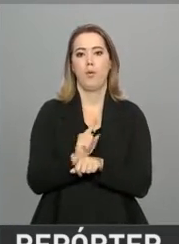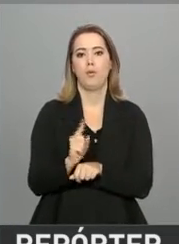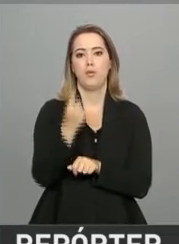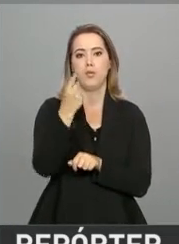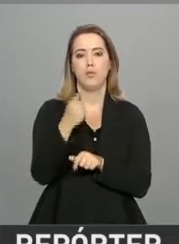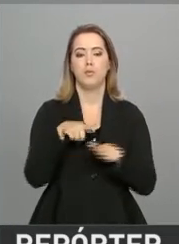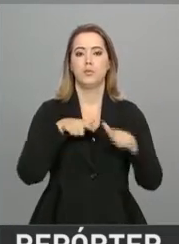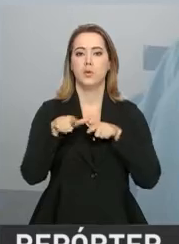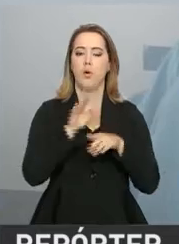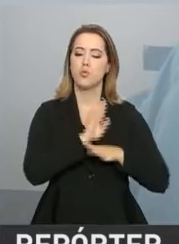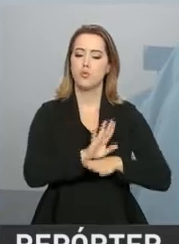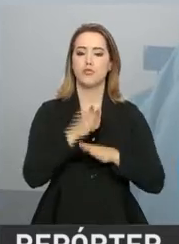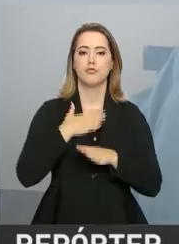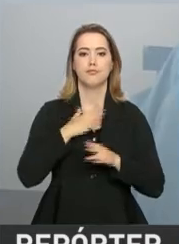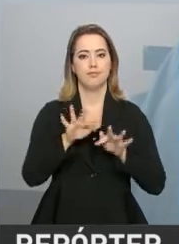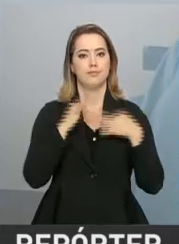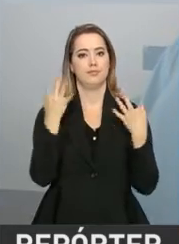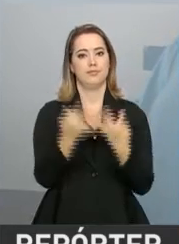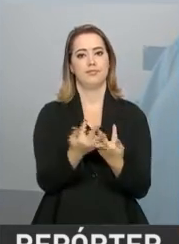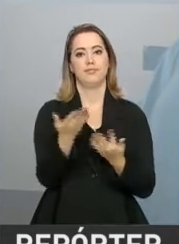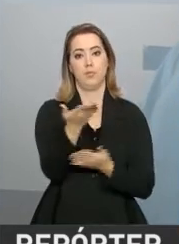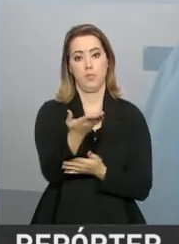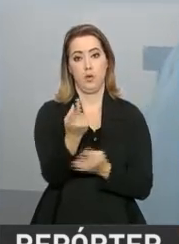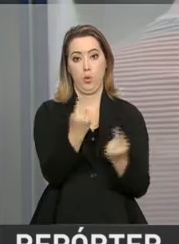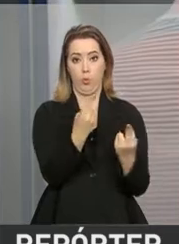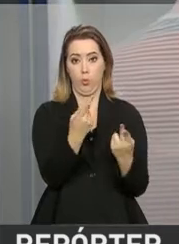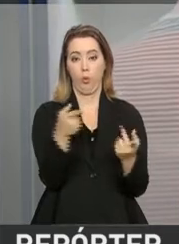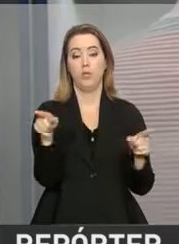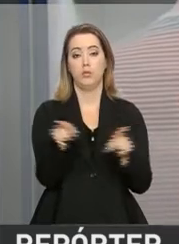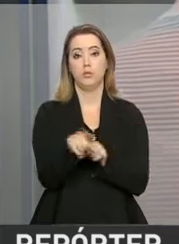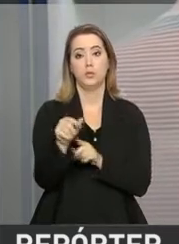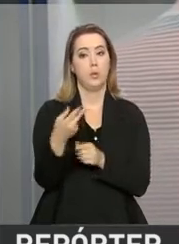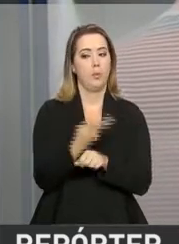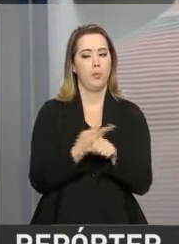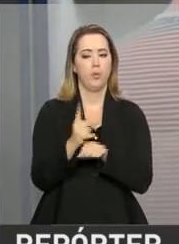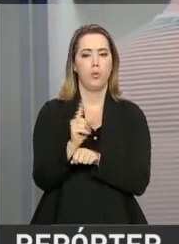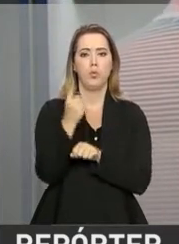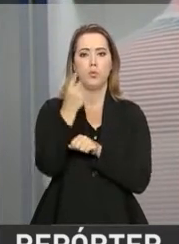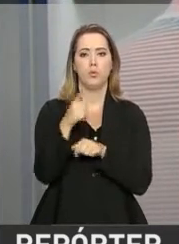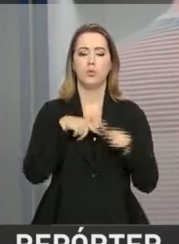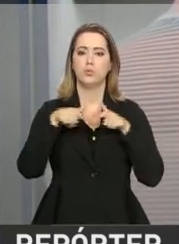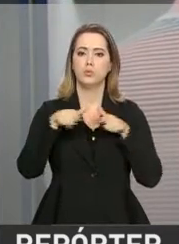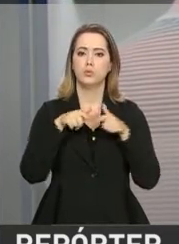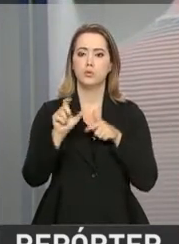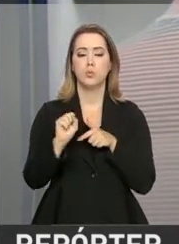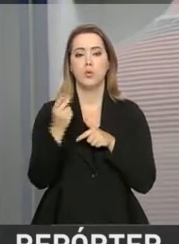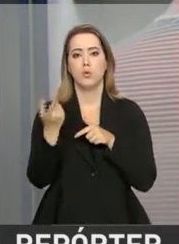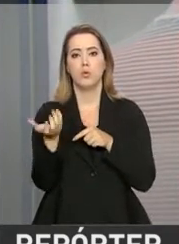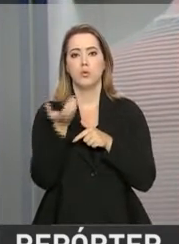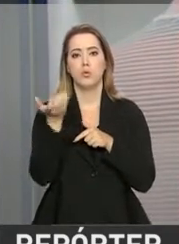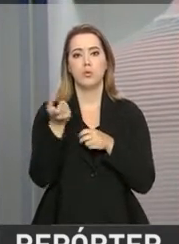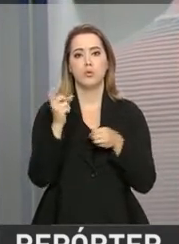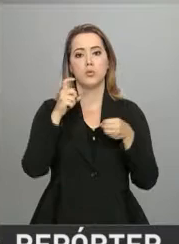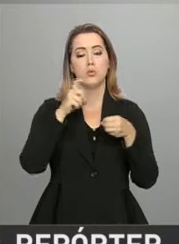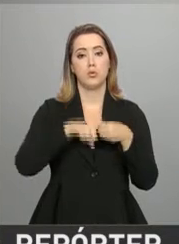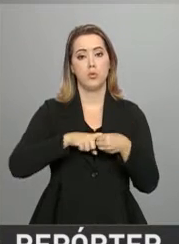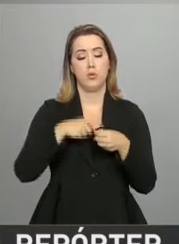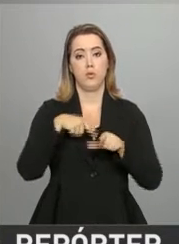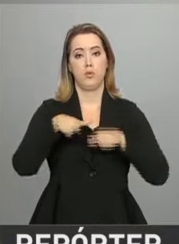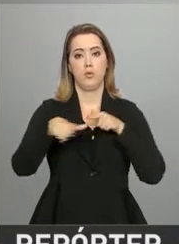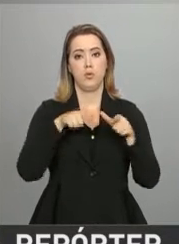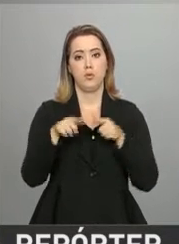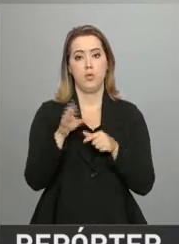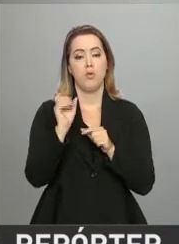oportunidade de ajudar minha família. Pessoas que, assim como Wesley, procuram um emprego ou querem voltar para o mercado de trabalho,